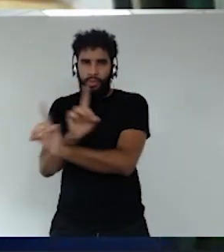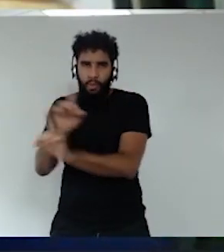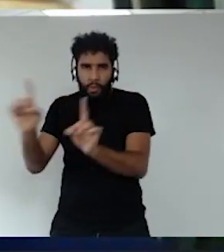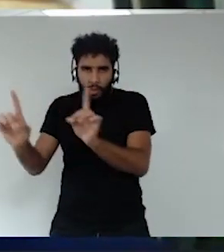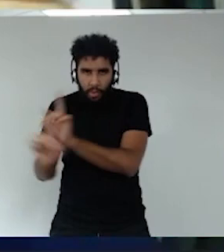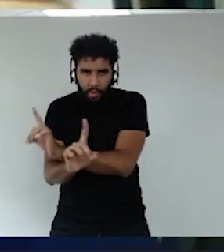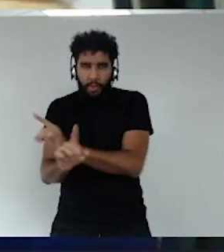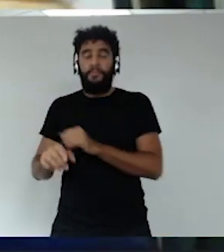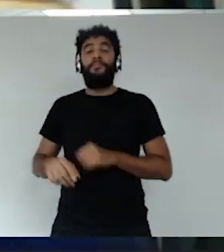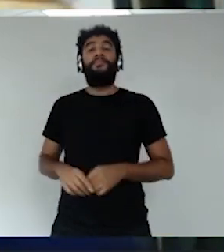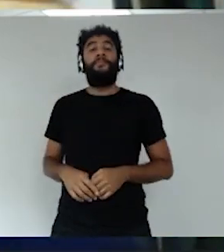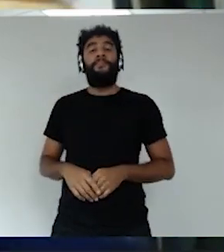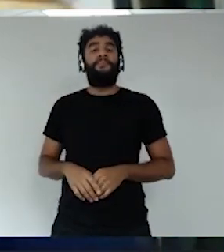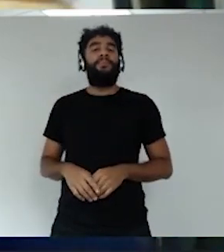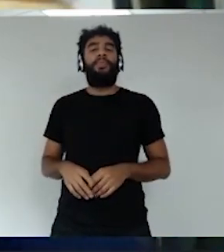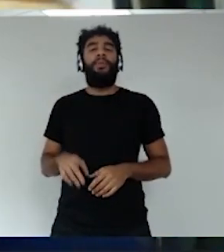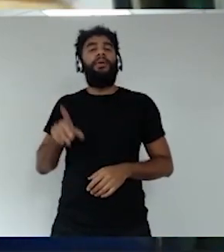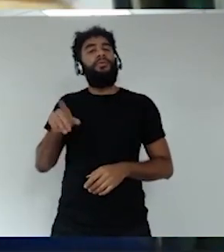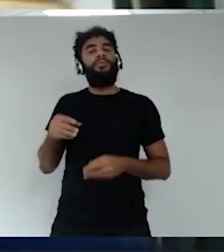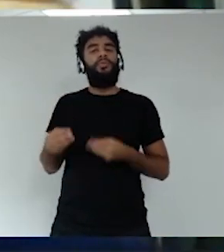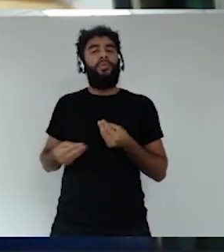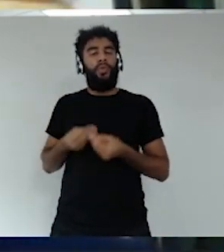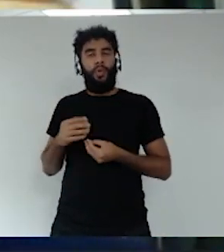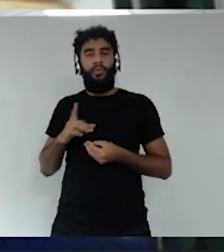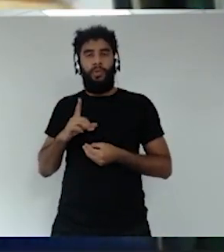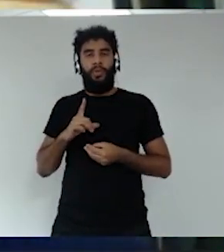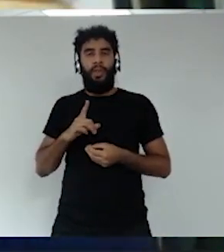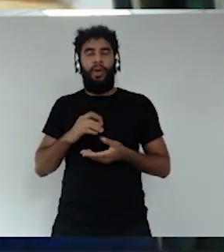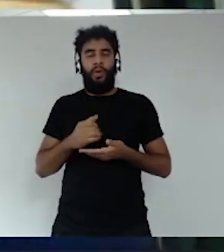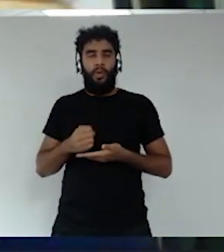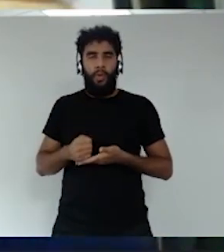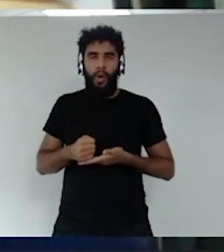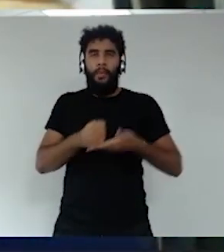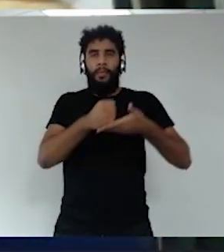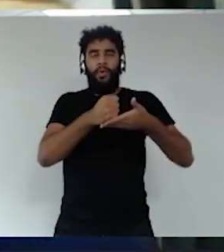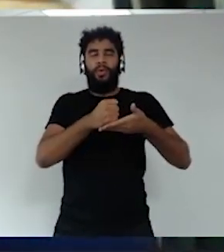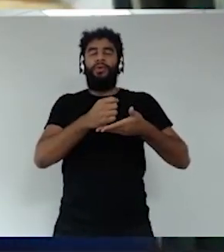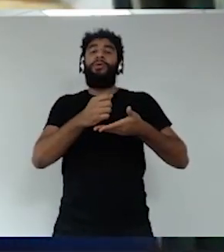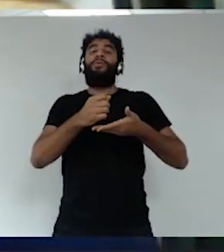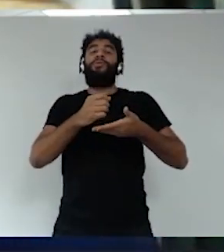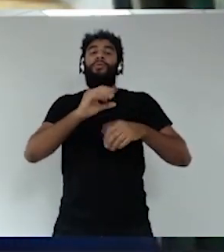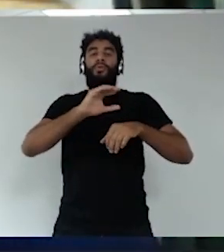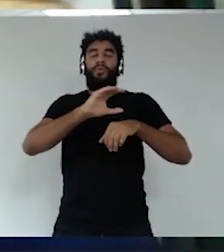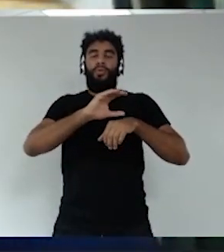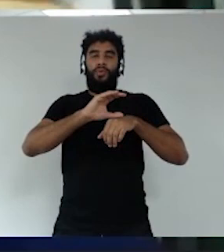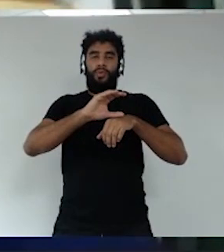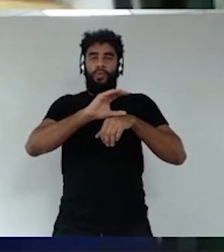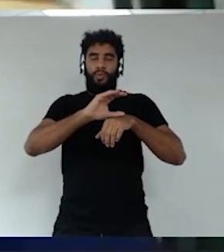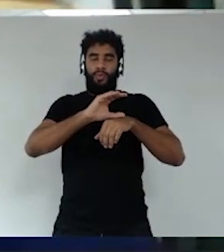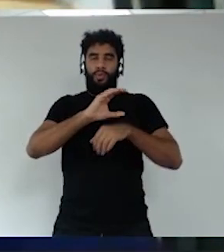conflitos, e tudo isto com o apoio do novo Código de Processo Civil, dos princípios